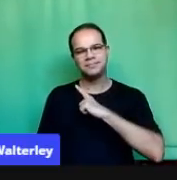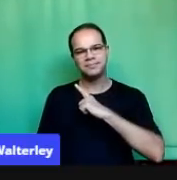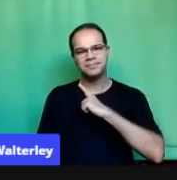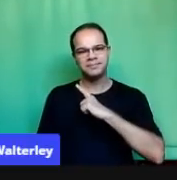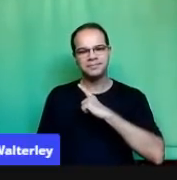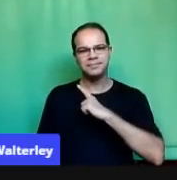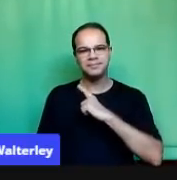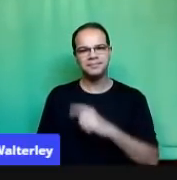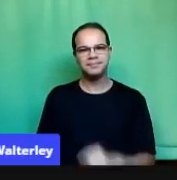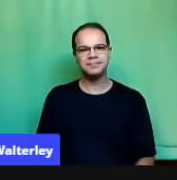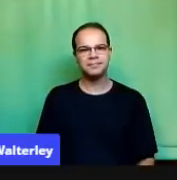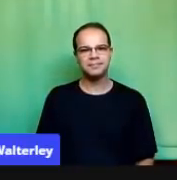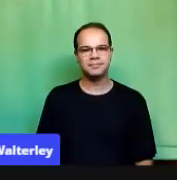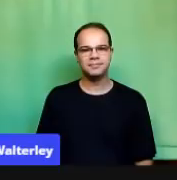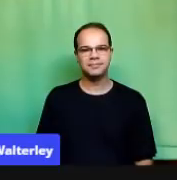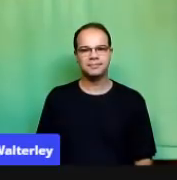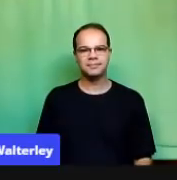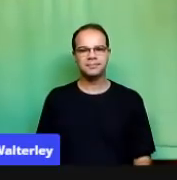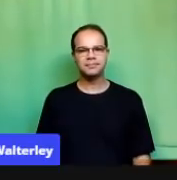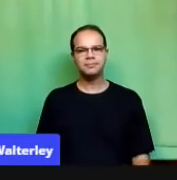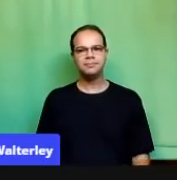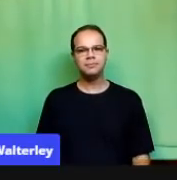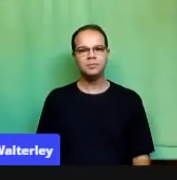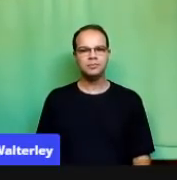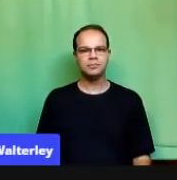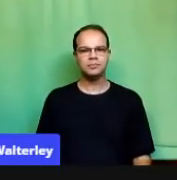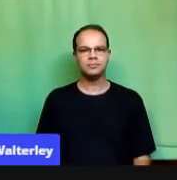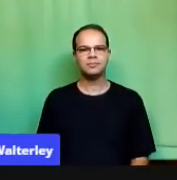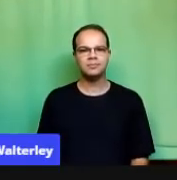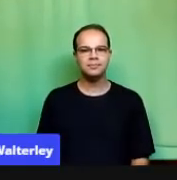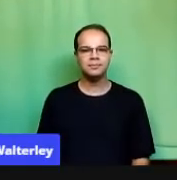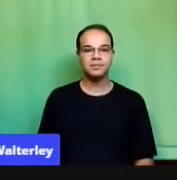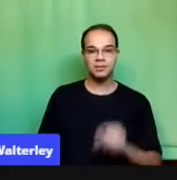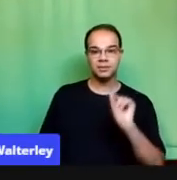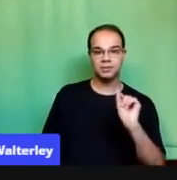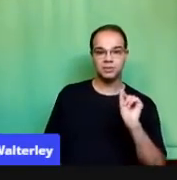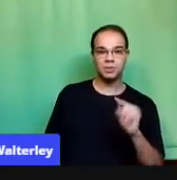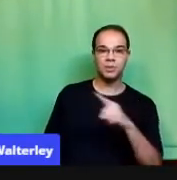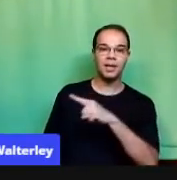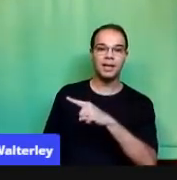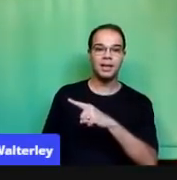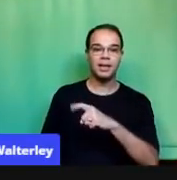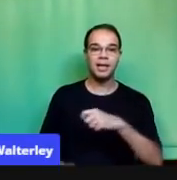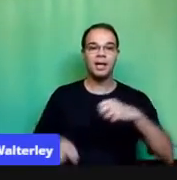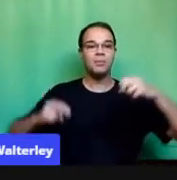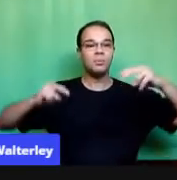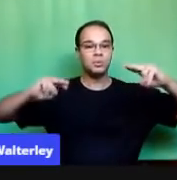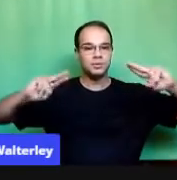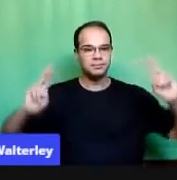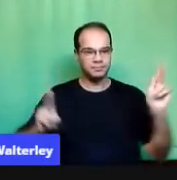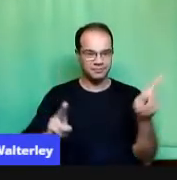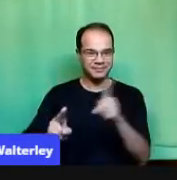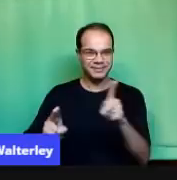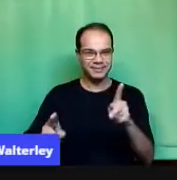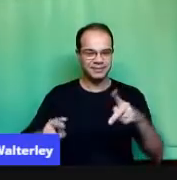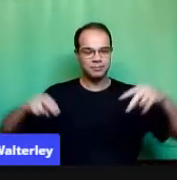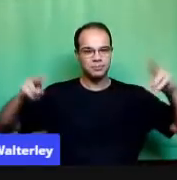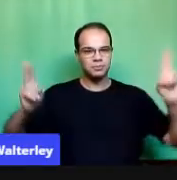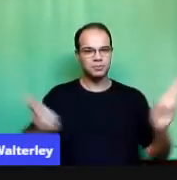formação do professor. Então, o professor de música, ele vai conseguir construir essas relações de uma